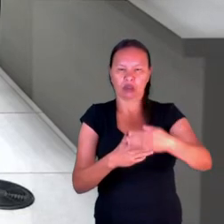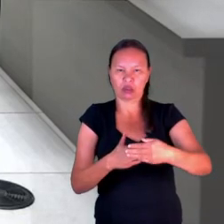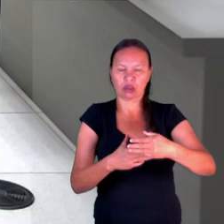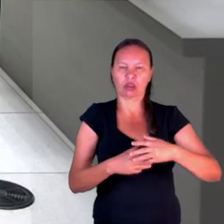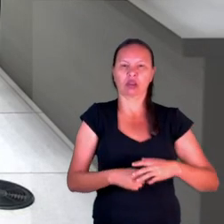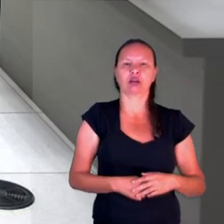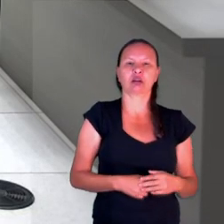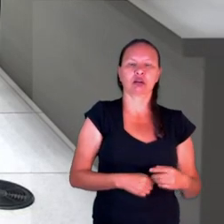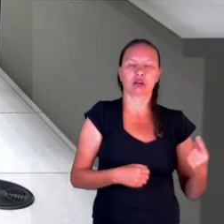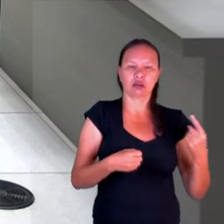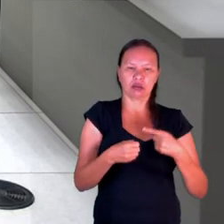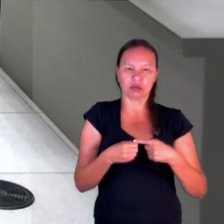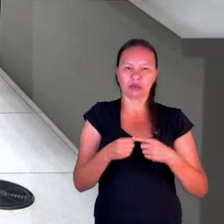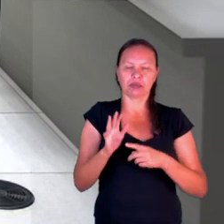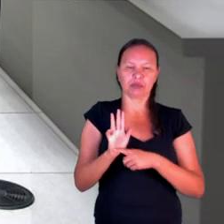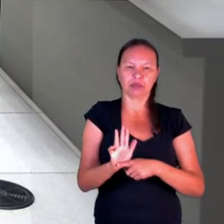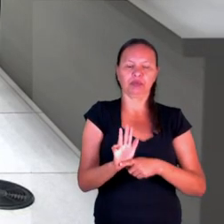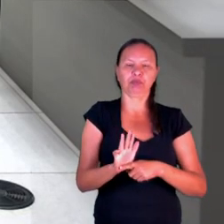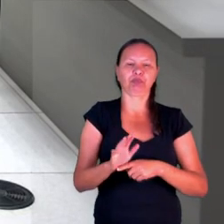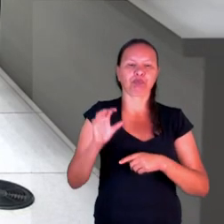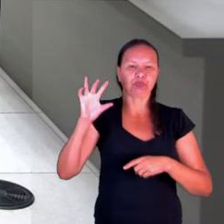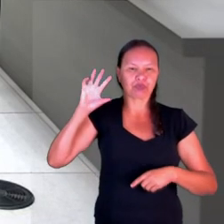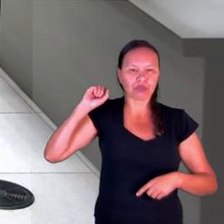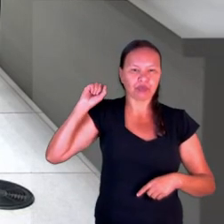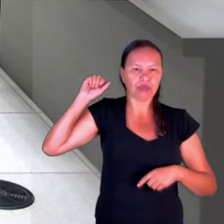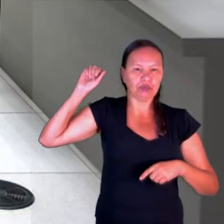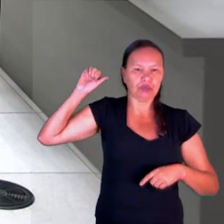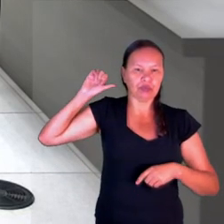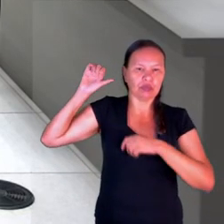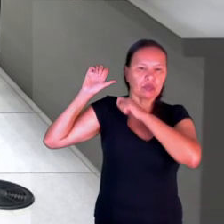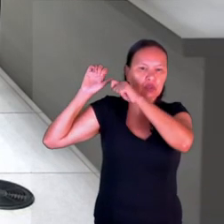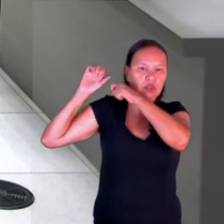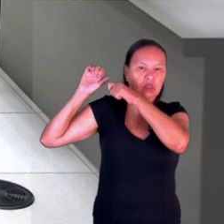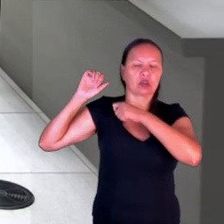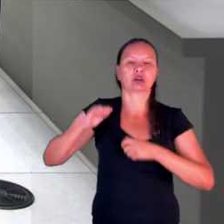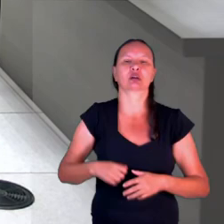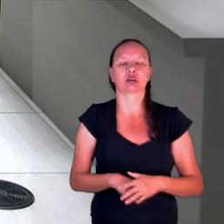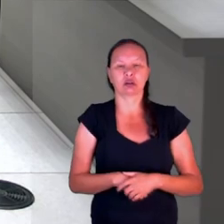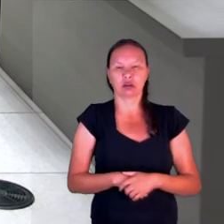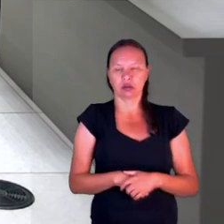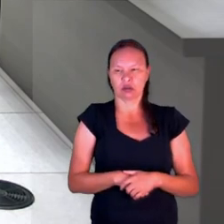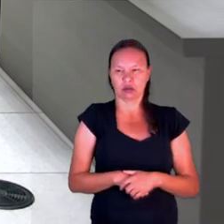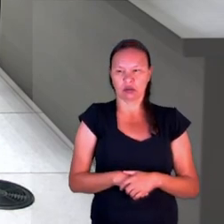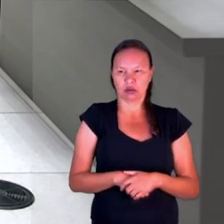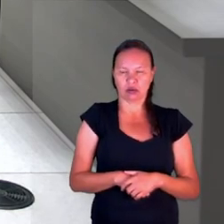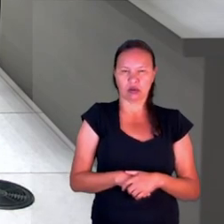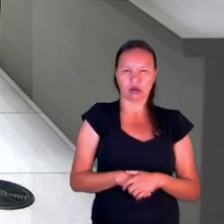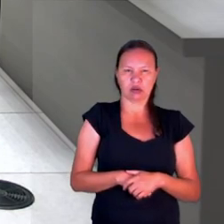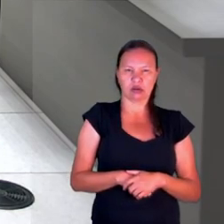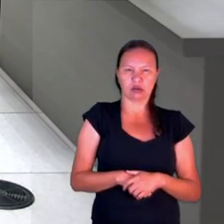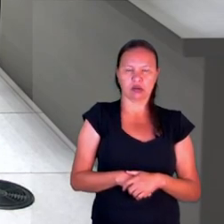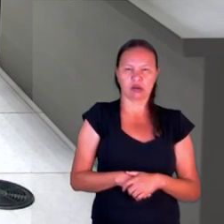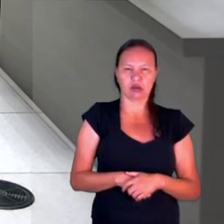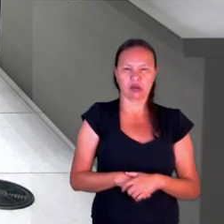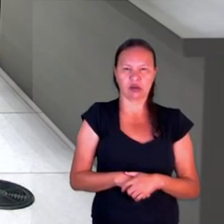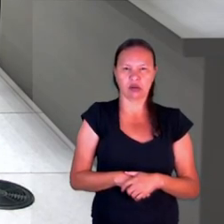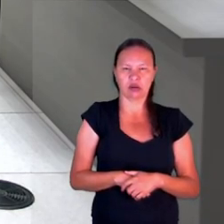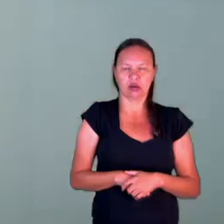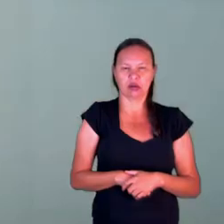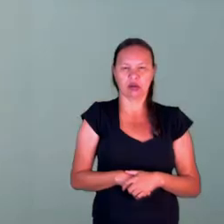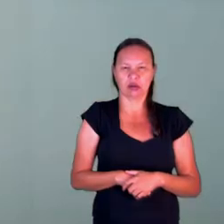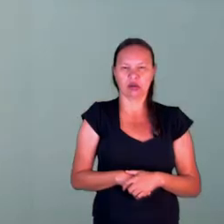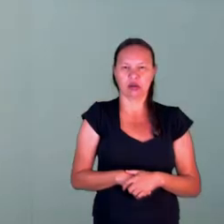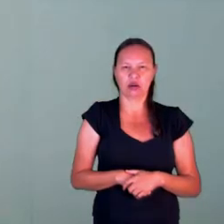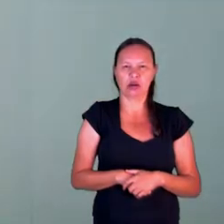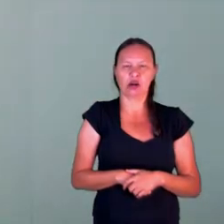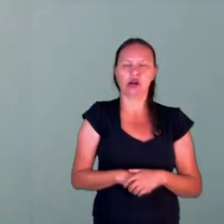eh o o o vídeo então você pode concluir que eu terminei ele atrapalhando tranquilo deixa eu tentar